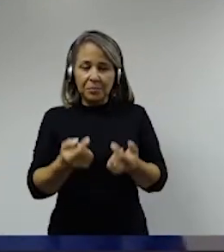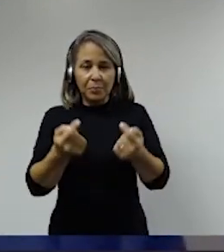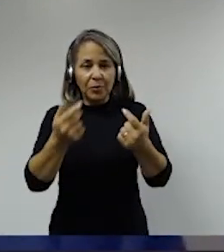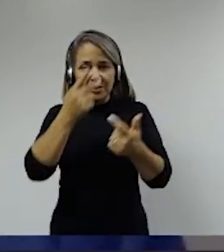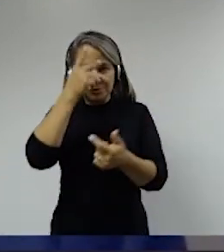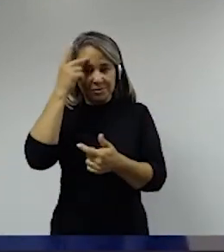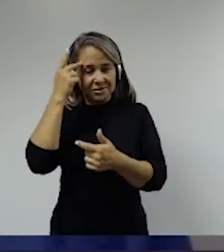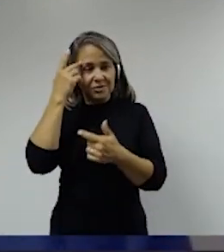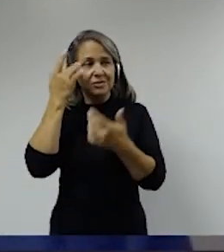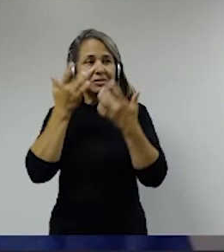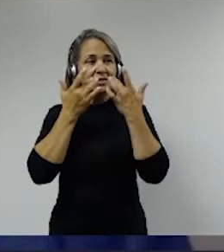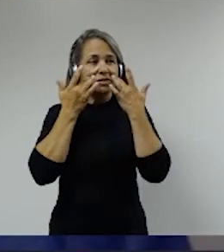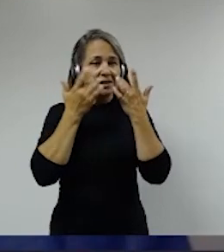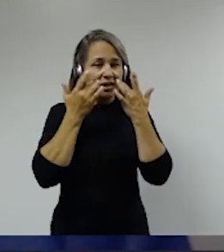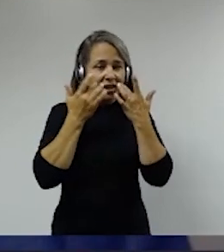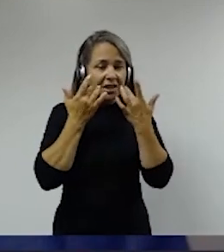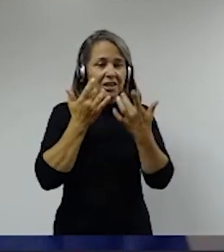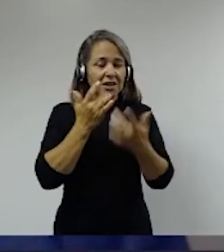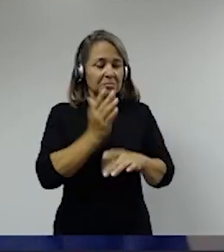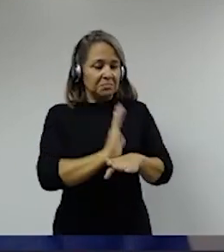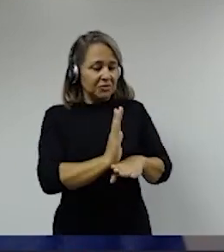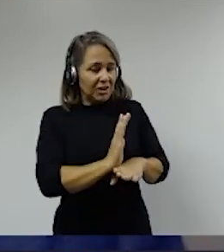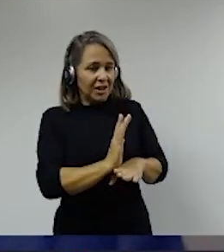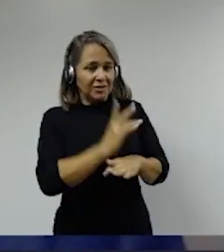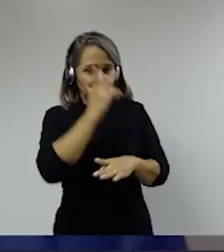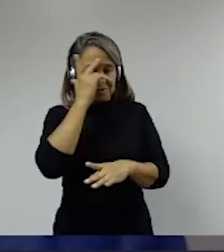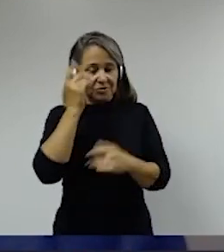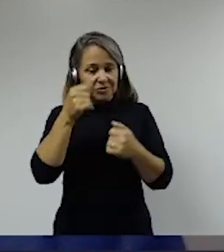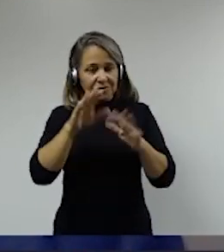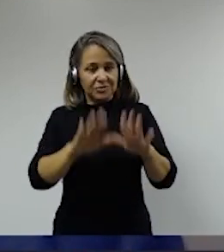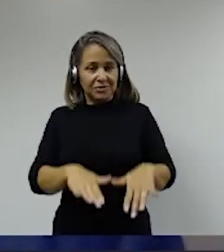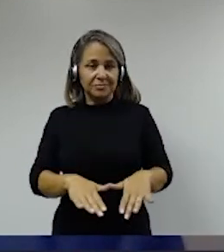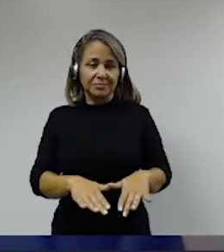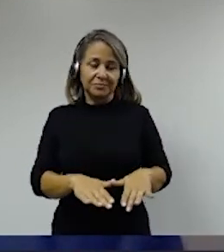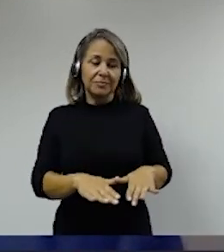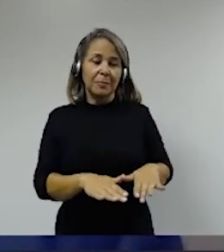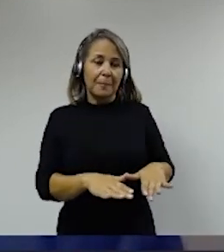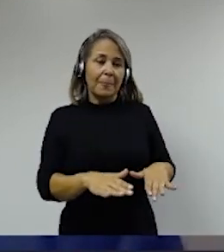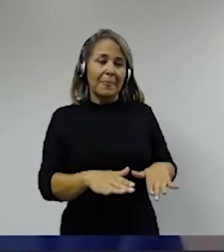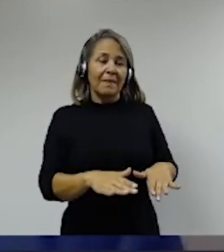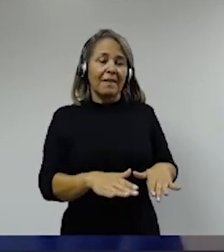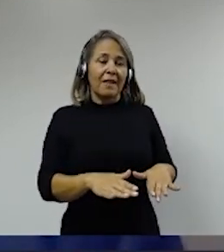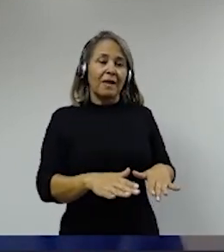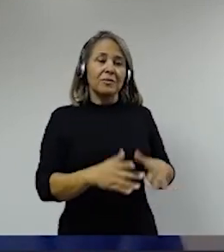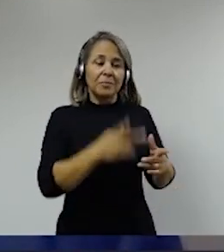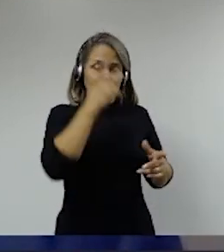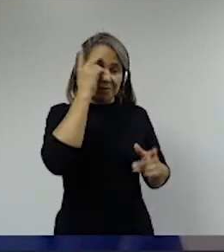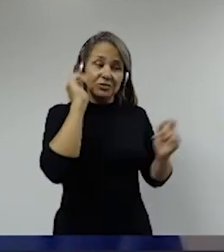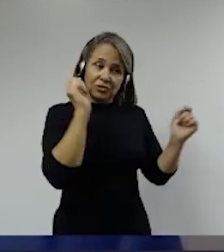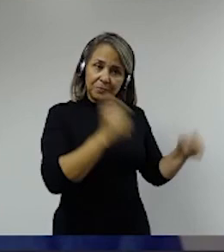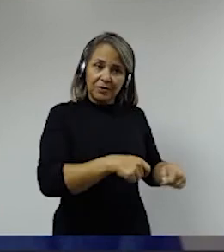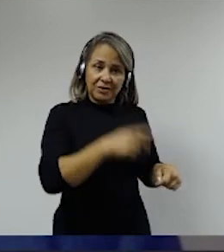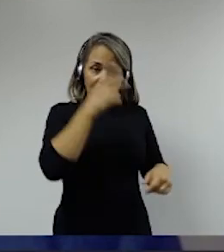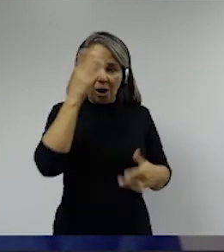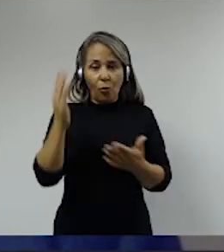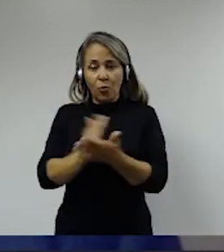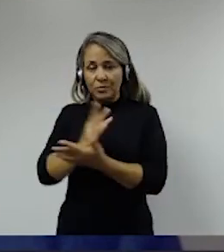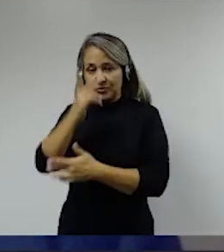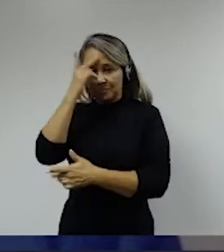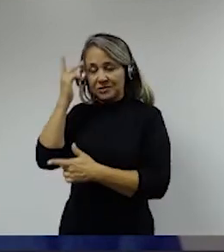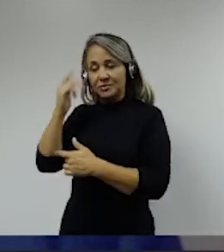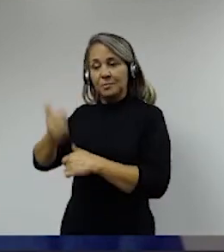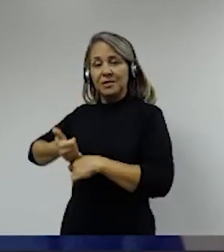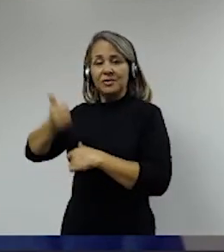Assim, o consumo de streaming é para as pessoas que podem ficar em casa e tal. Tem uma grande maioria, né? Pessoas que moram em comunidades assim muito